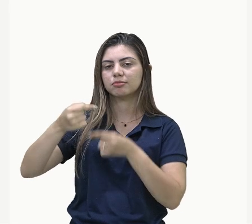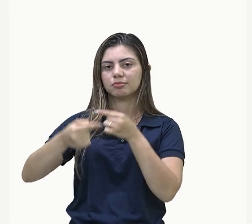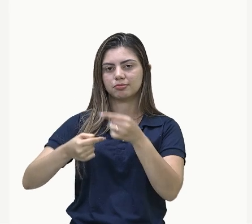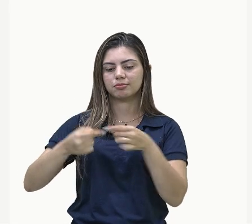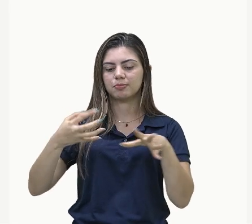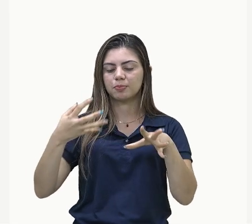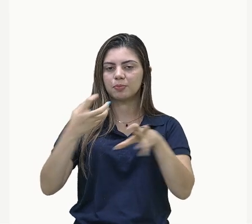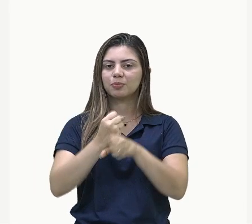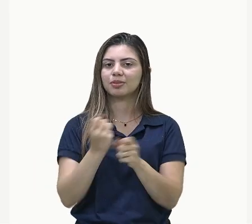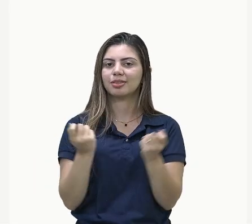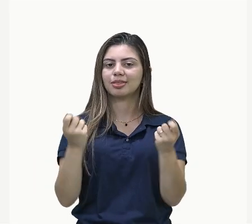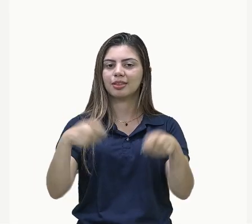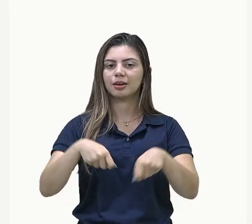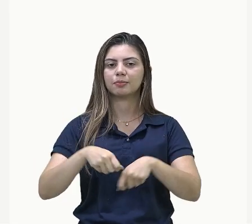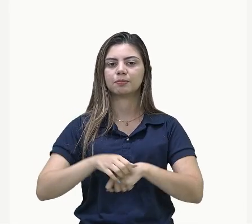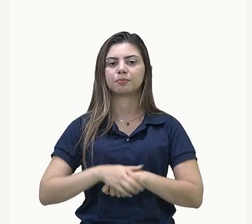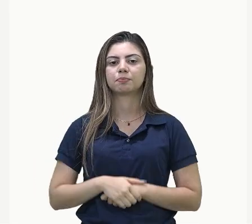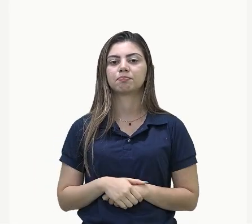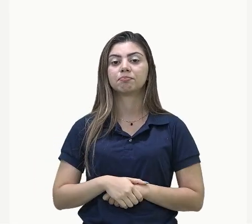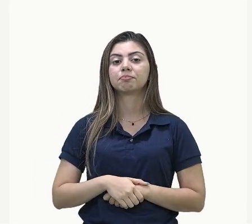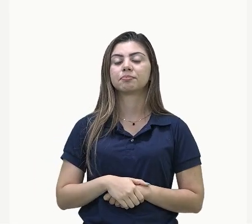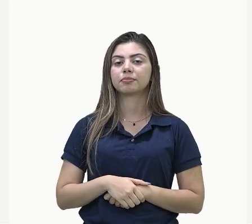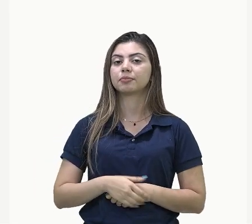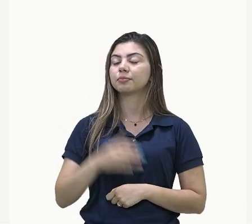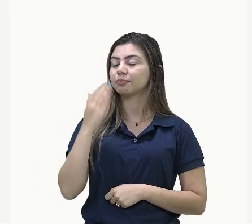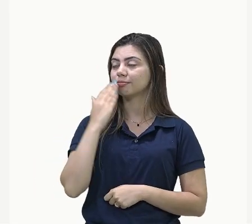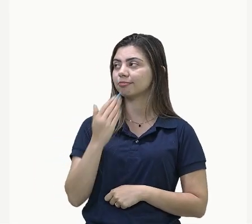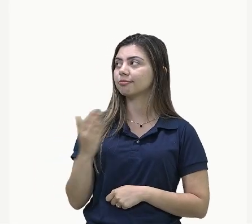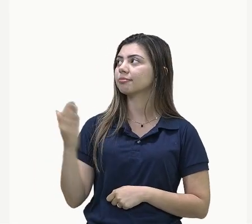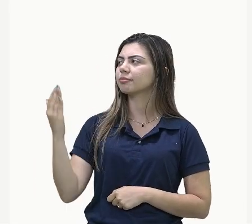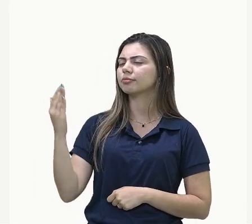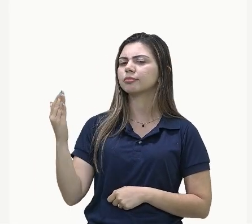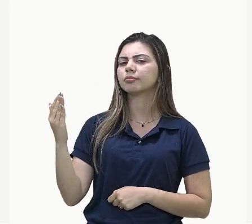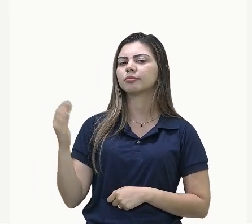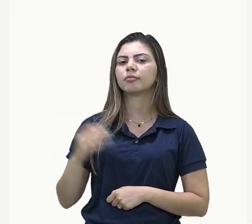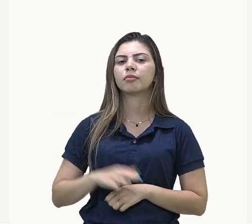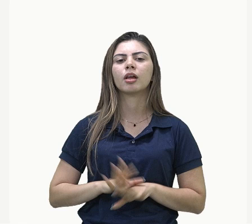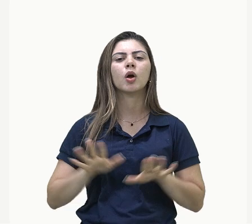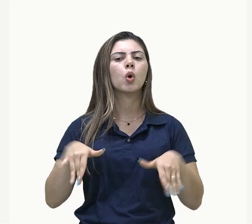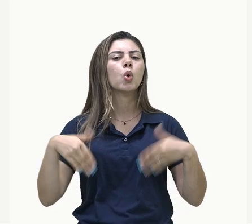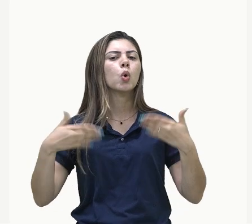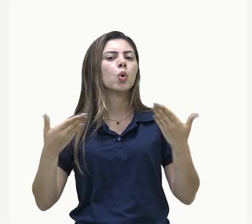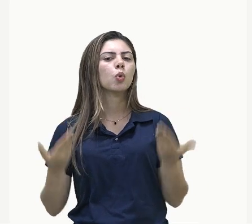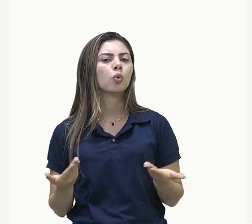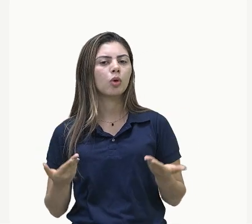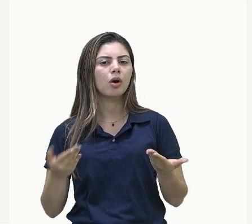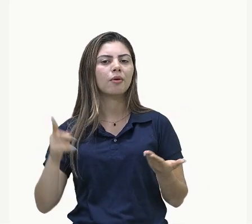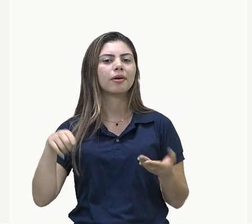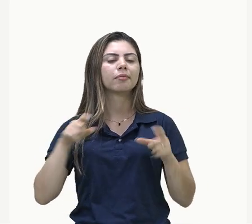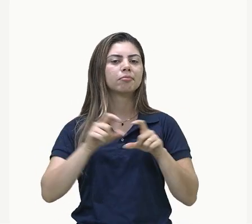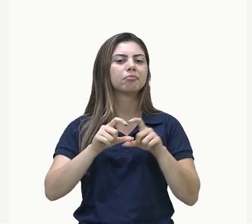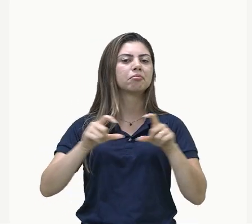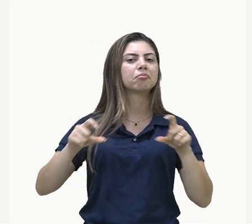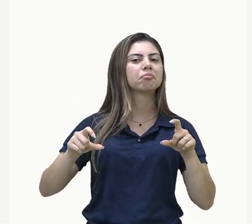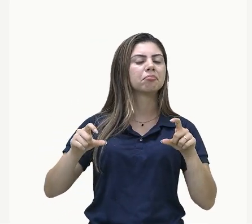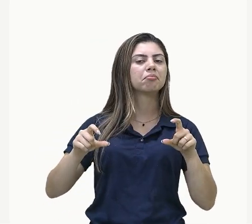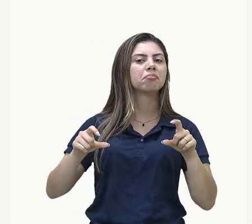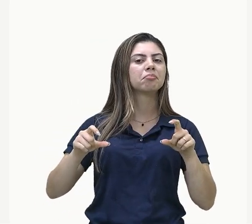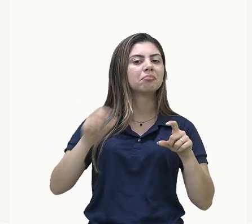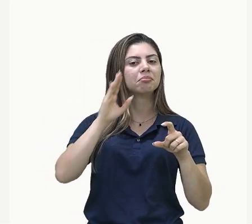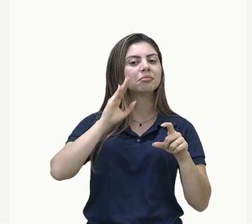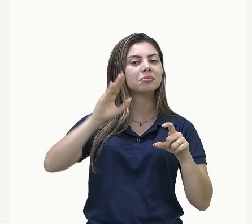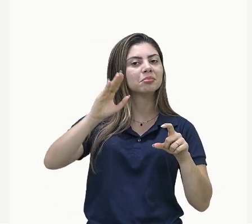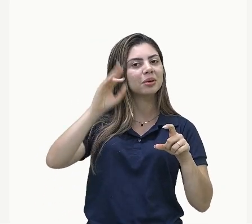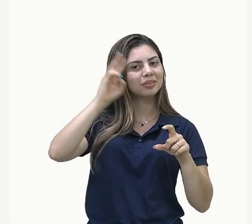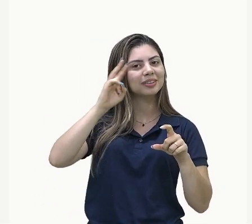conhecidas. Aí nós temos o seguinte, ó, vejam, qual é a fórmula básica da lei de Ohm? Você